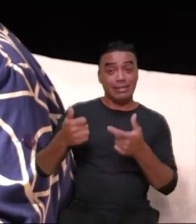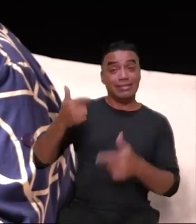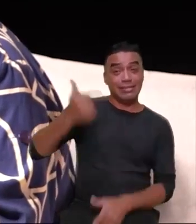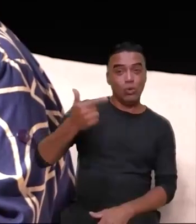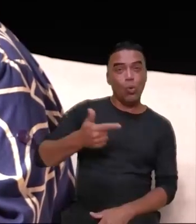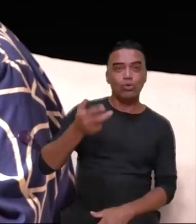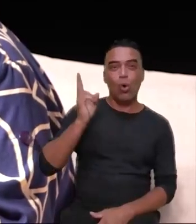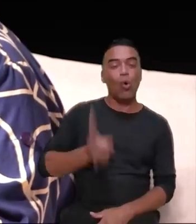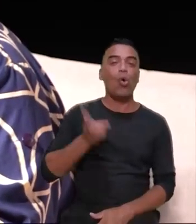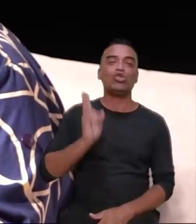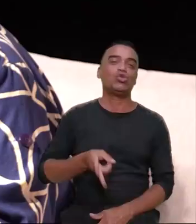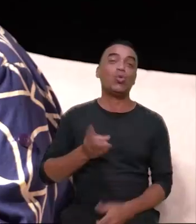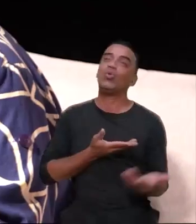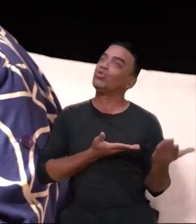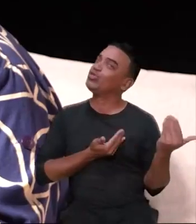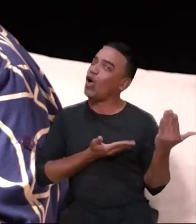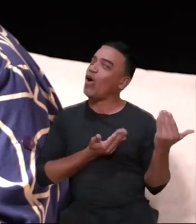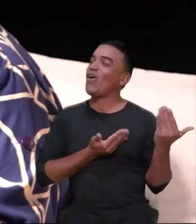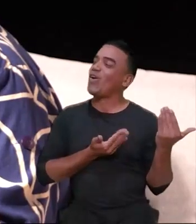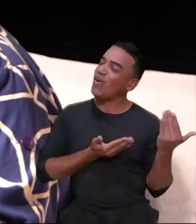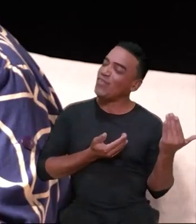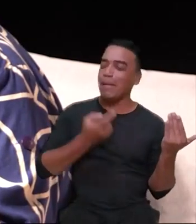Segundo, eu continuo jovem.